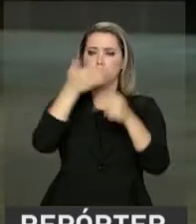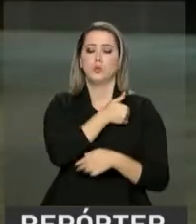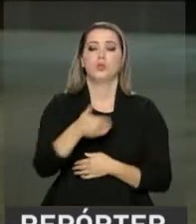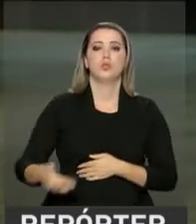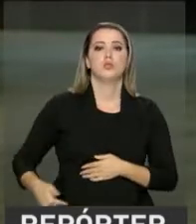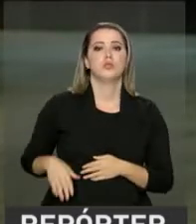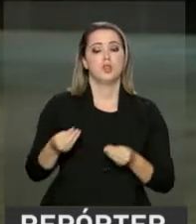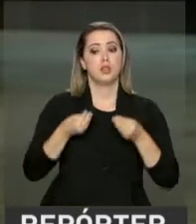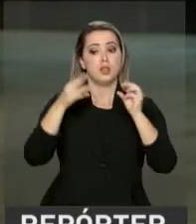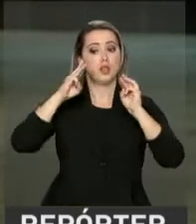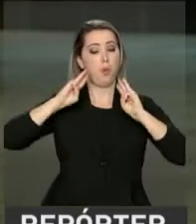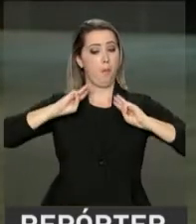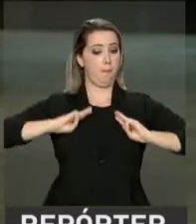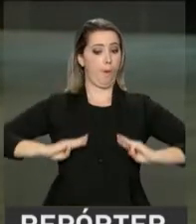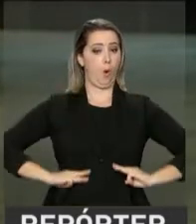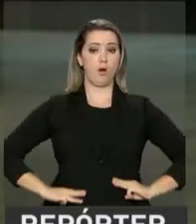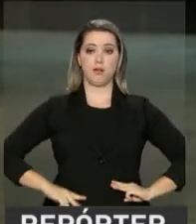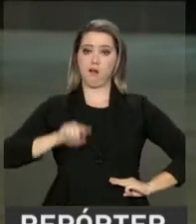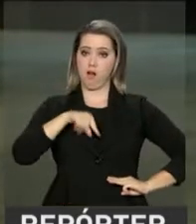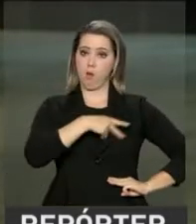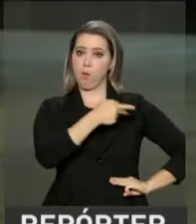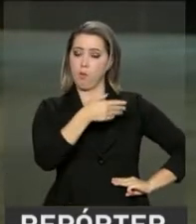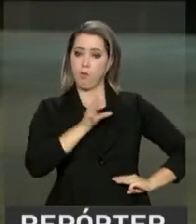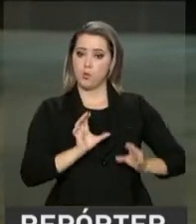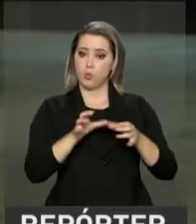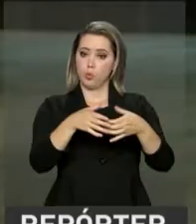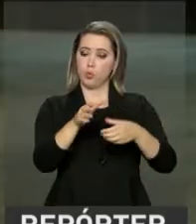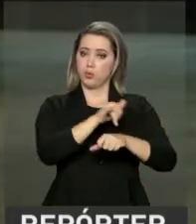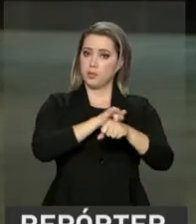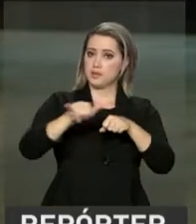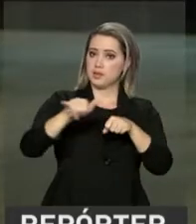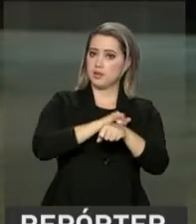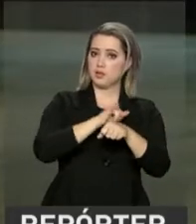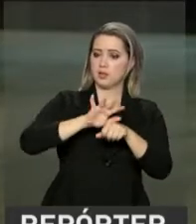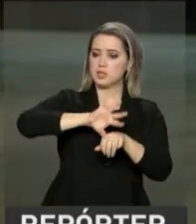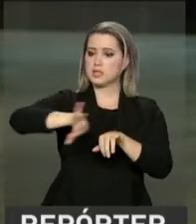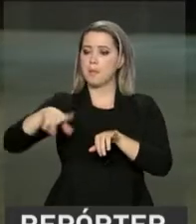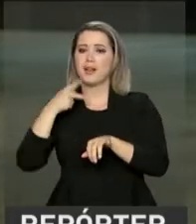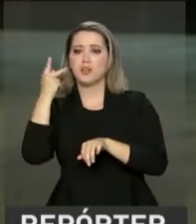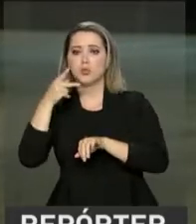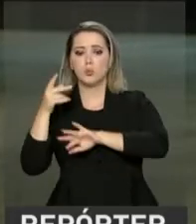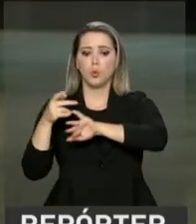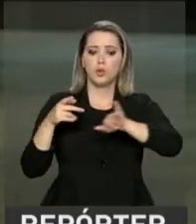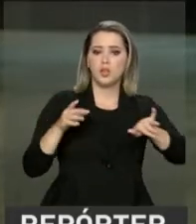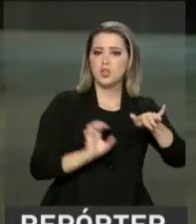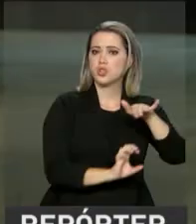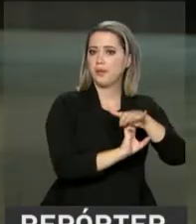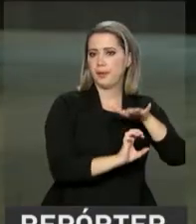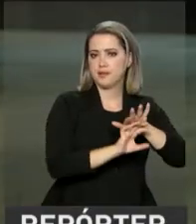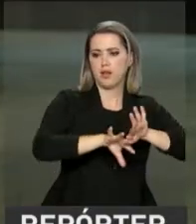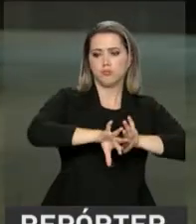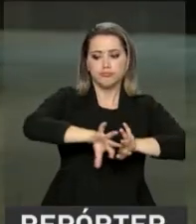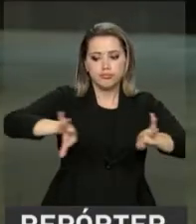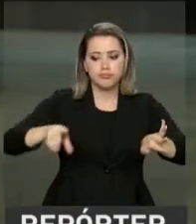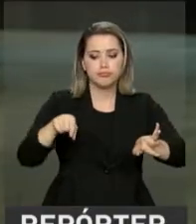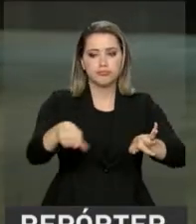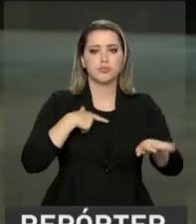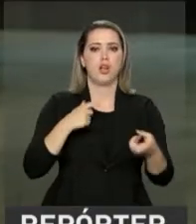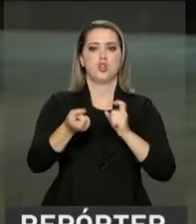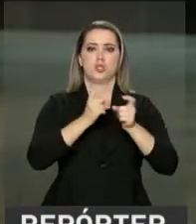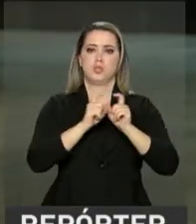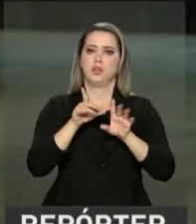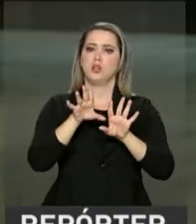moralizou um setor estratégico para o país diz politizando a relação com o setor empresarial e elegendo critérios profissionais e